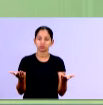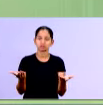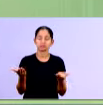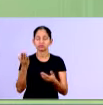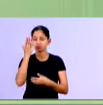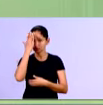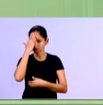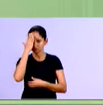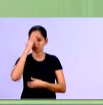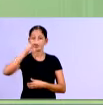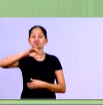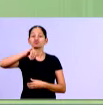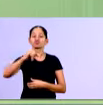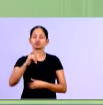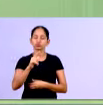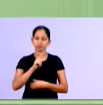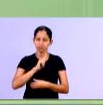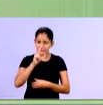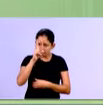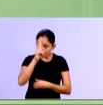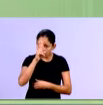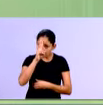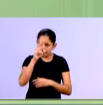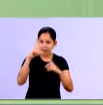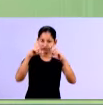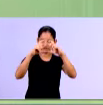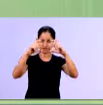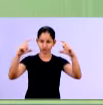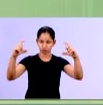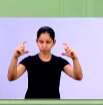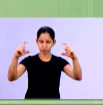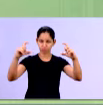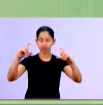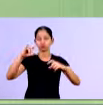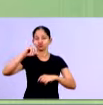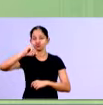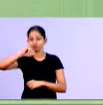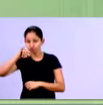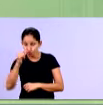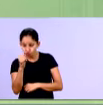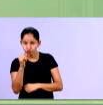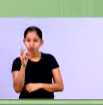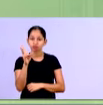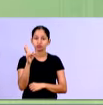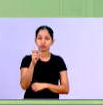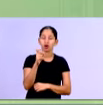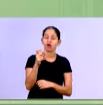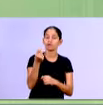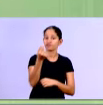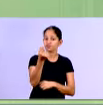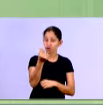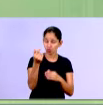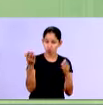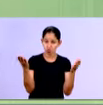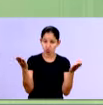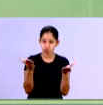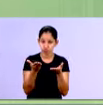juros? Lembra que a fórmula dos juros? Juros é igual valor